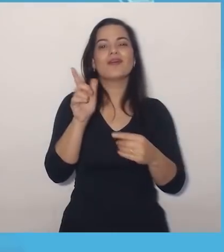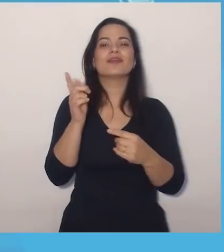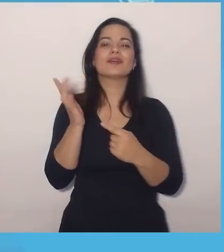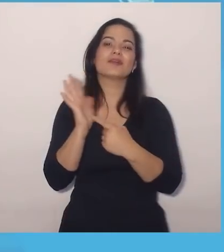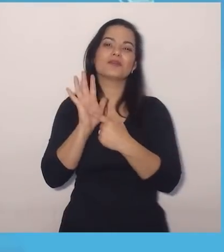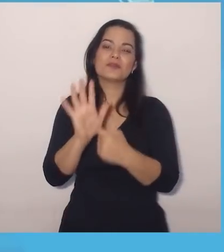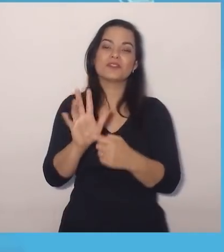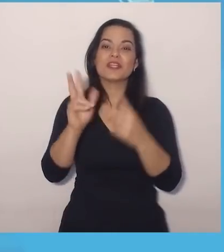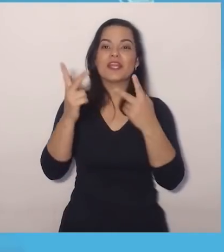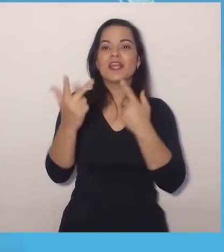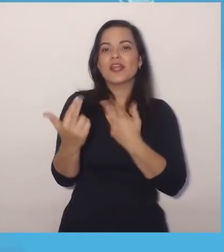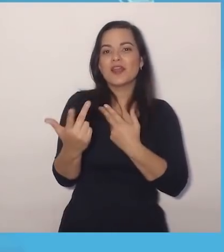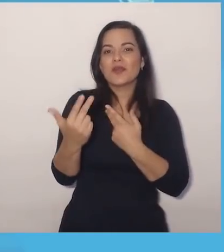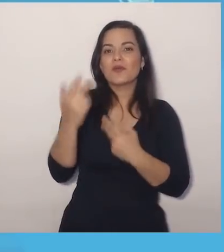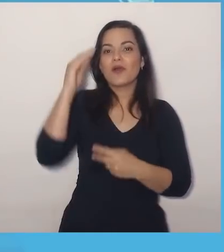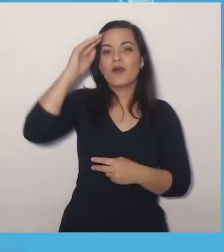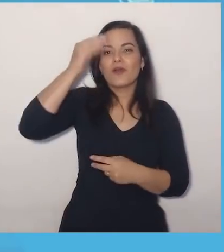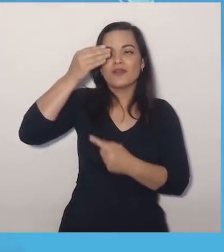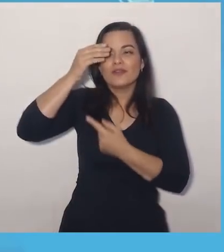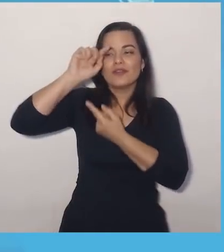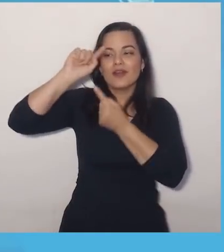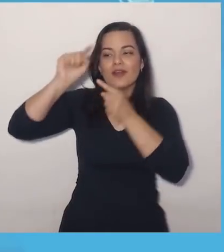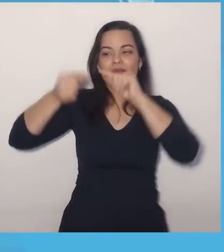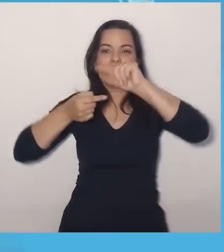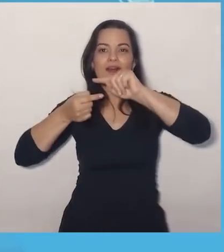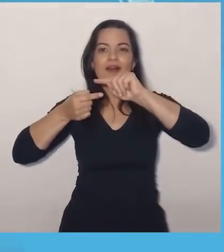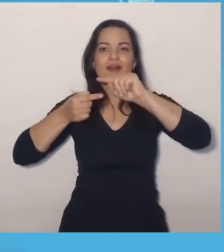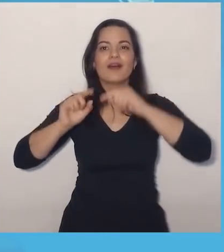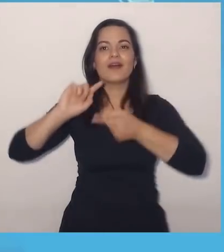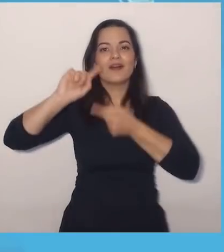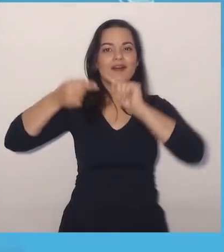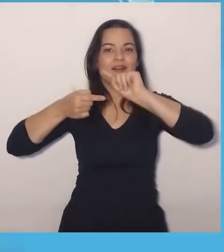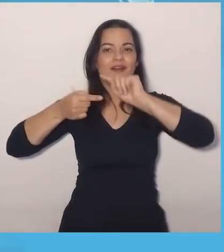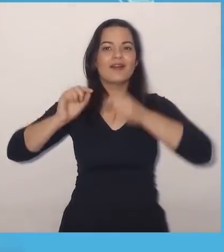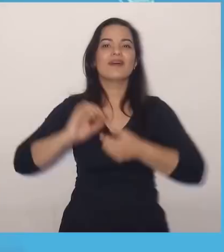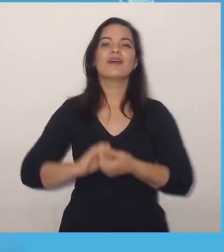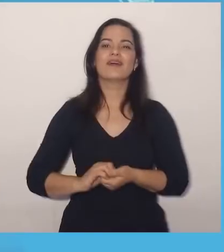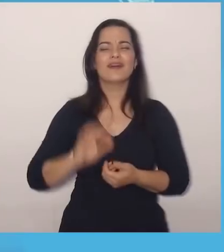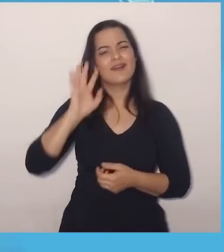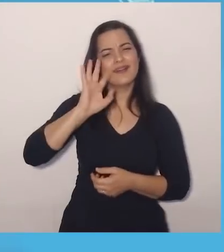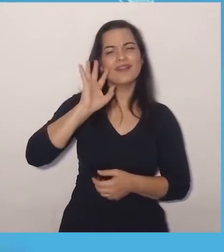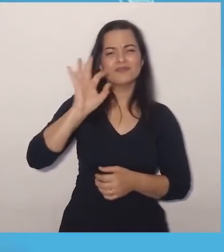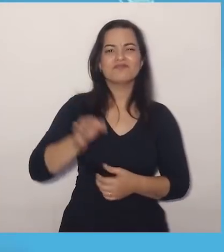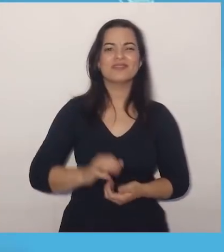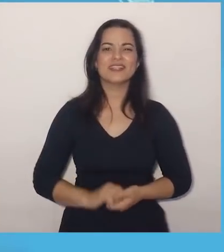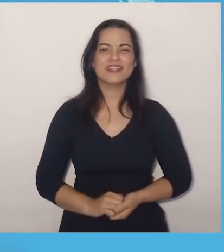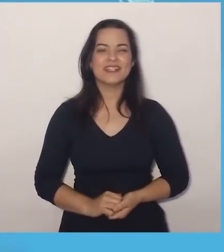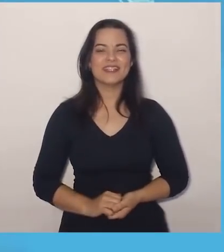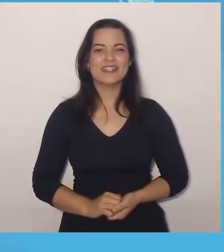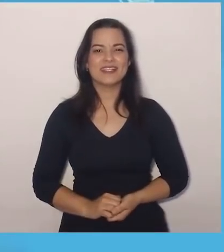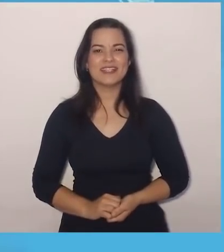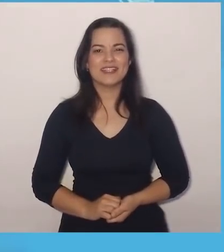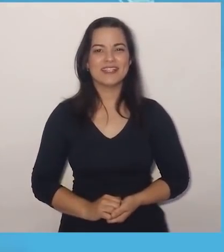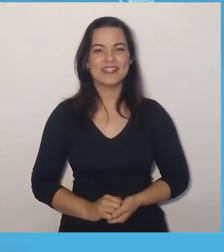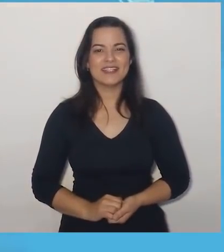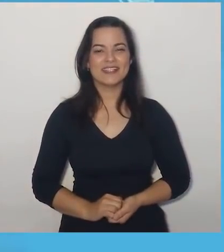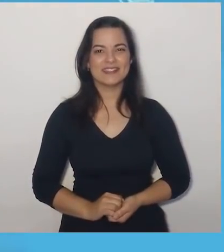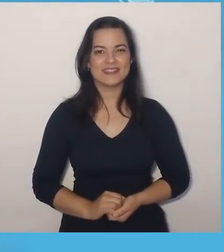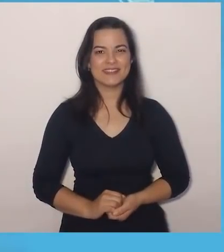do seu cristalino, deixando tudo de cabeça para baixo. É bem legal.